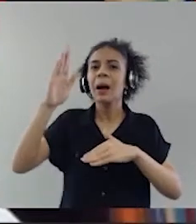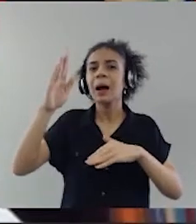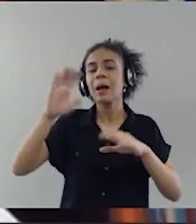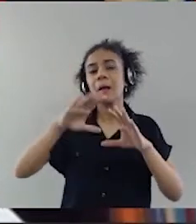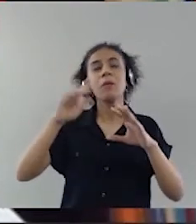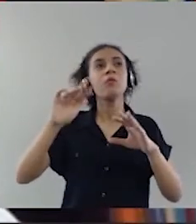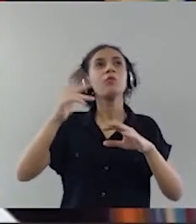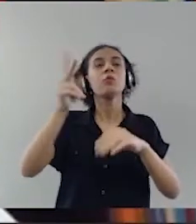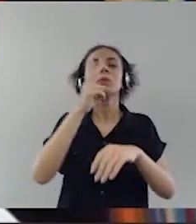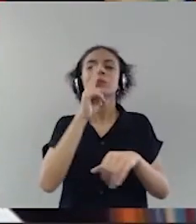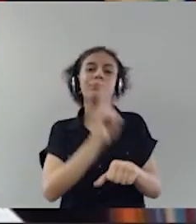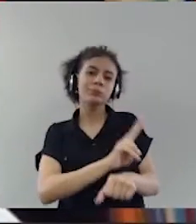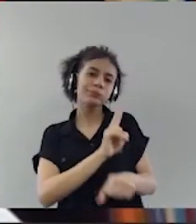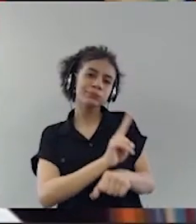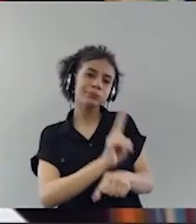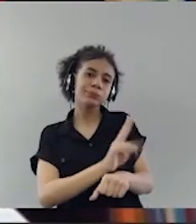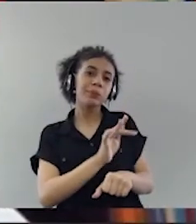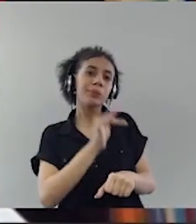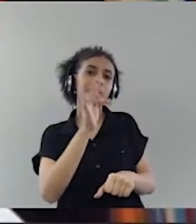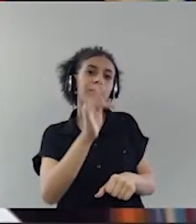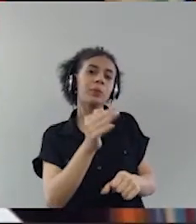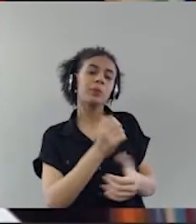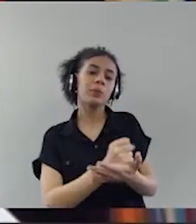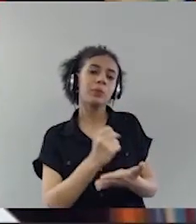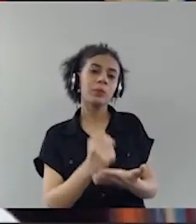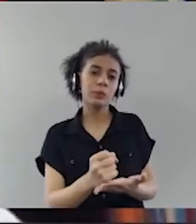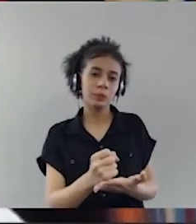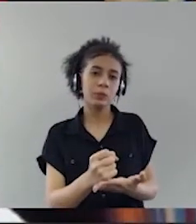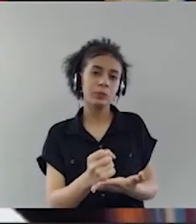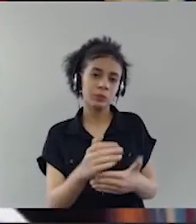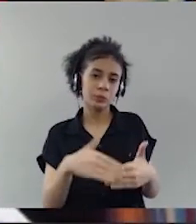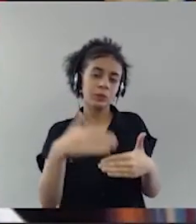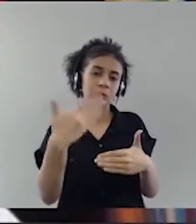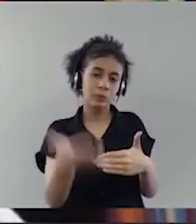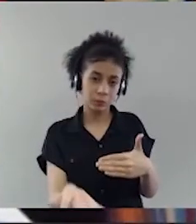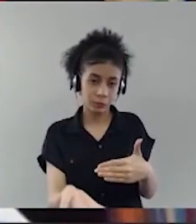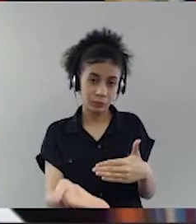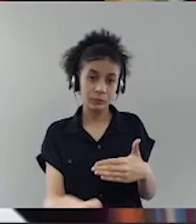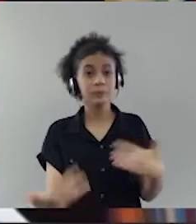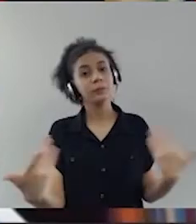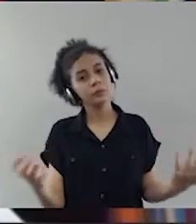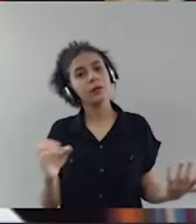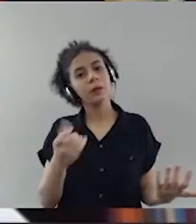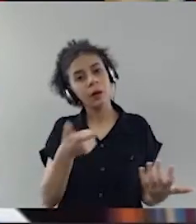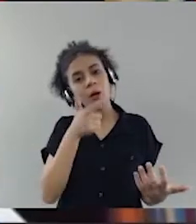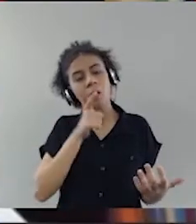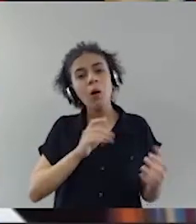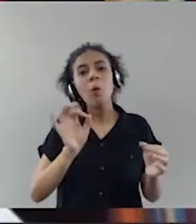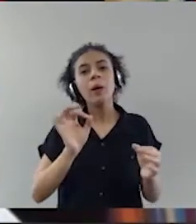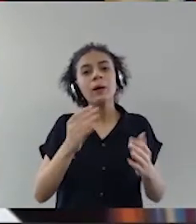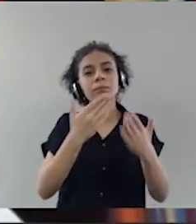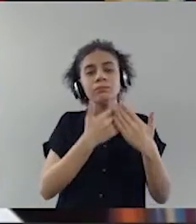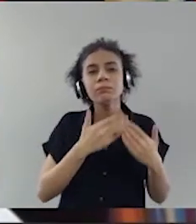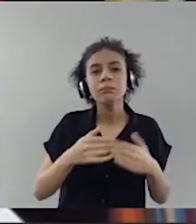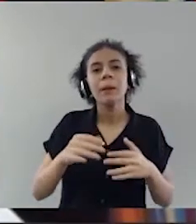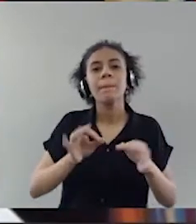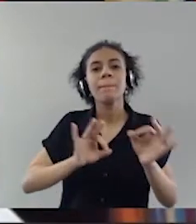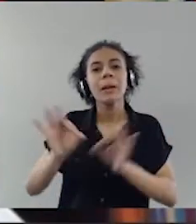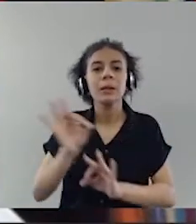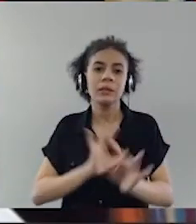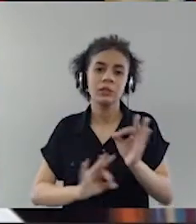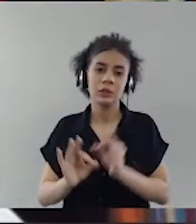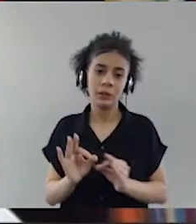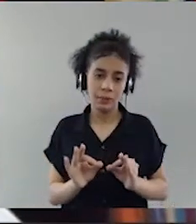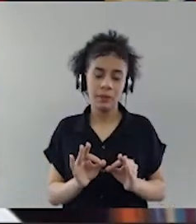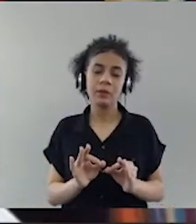eventual reserva, para uma eventual contratação posterior, e com isso, claro, permitir o planejamento. Então, um instrumento de